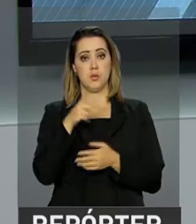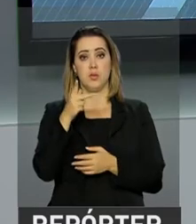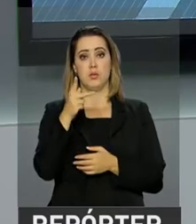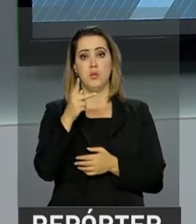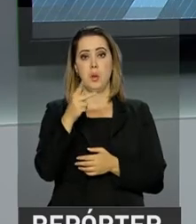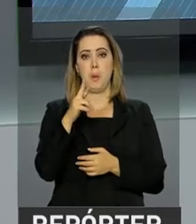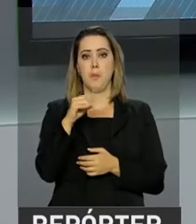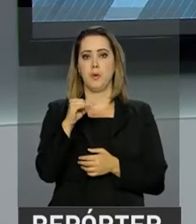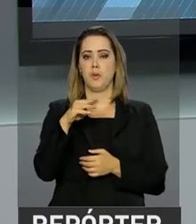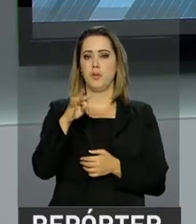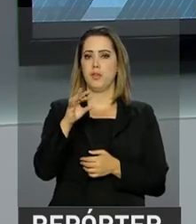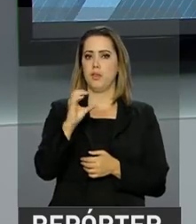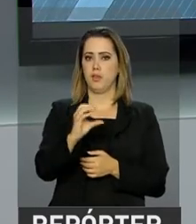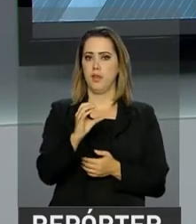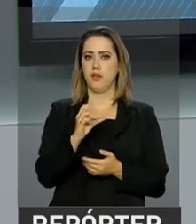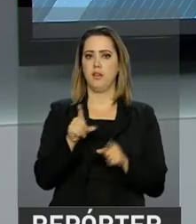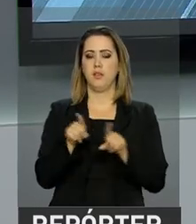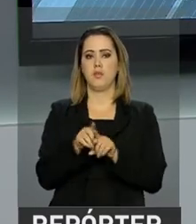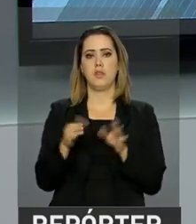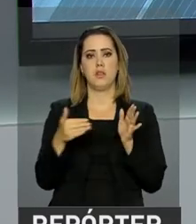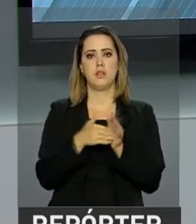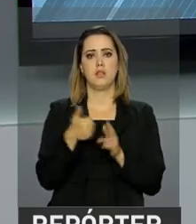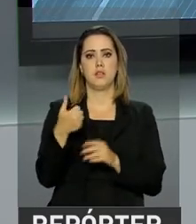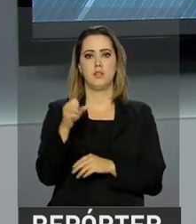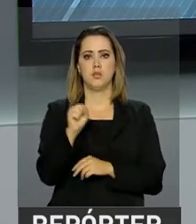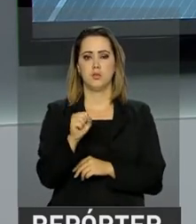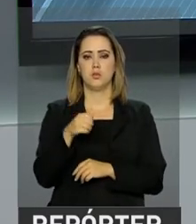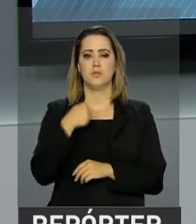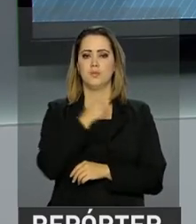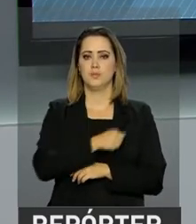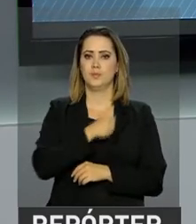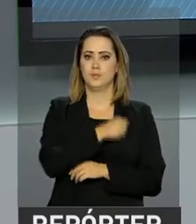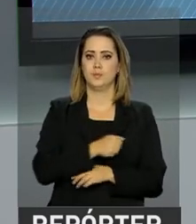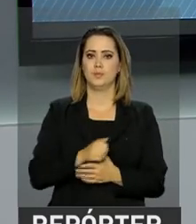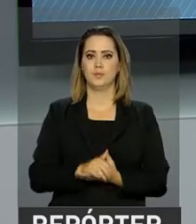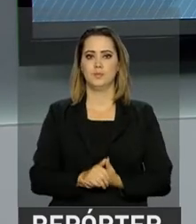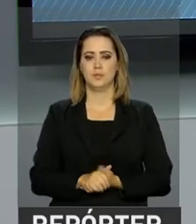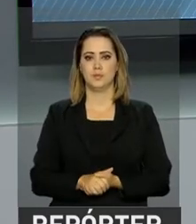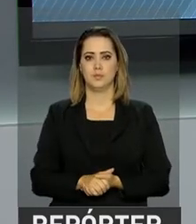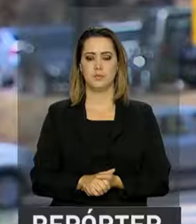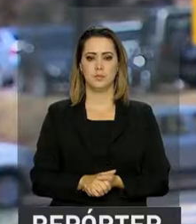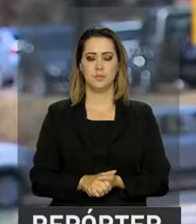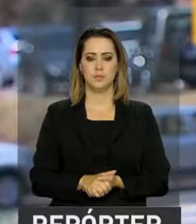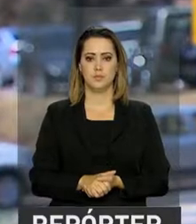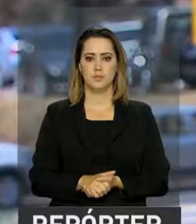o Pronatec, oferta voluntária, podem ser feitas até 18 de agosto.